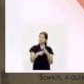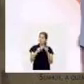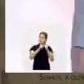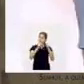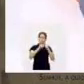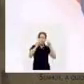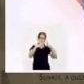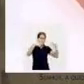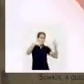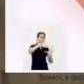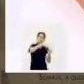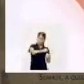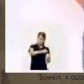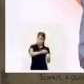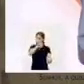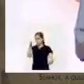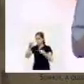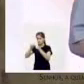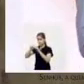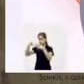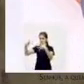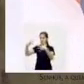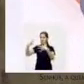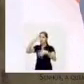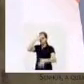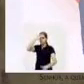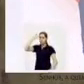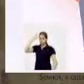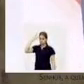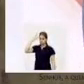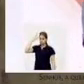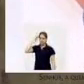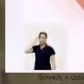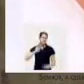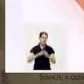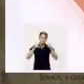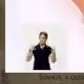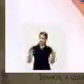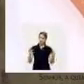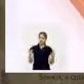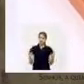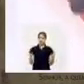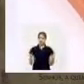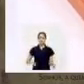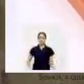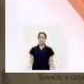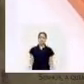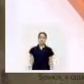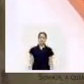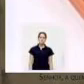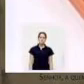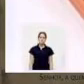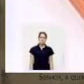do ser humano. Eu até dividi em dois capítulos, colocando o versículo 26 de Gênesis 1 num capítulo novo,